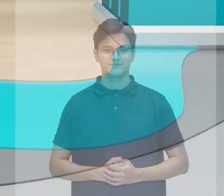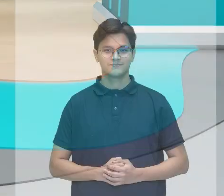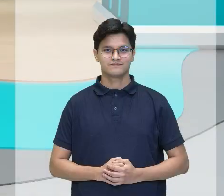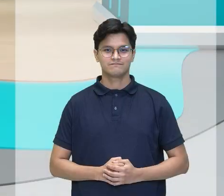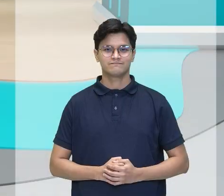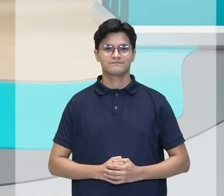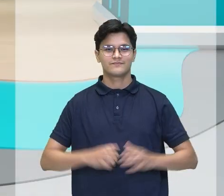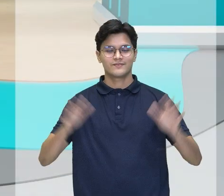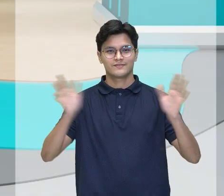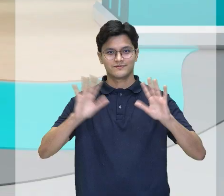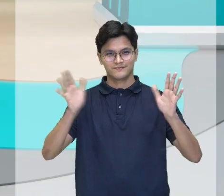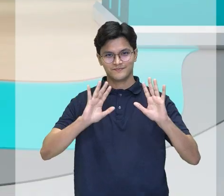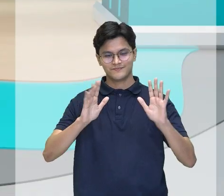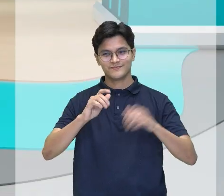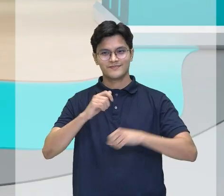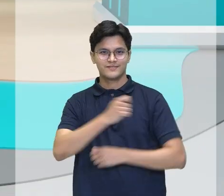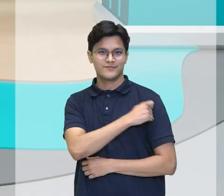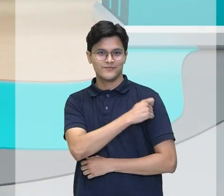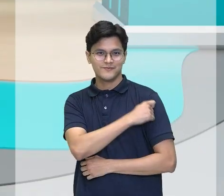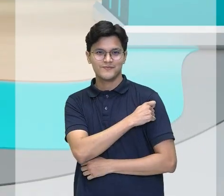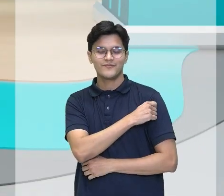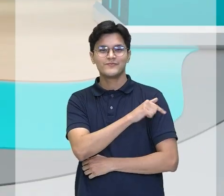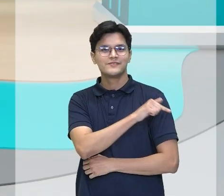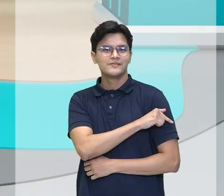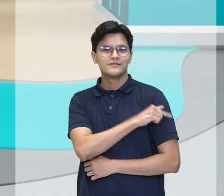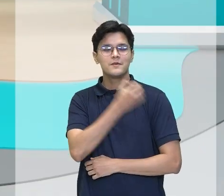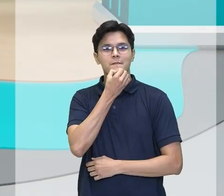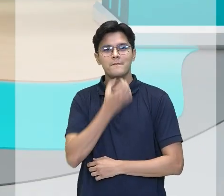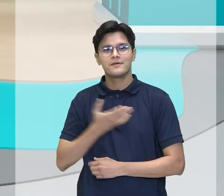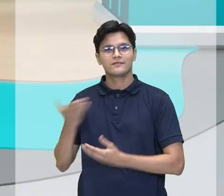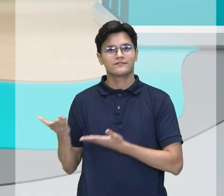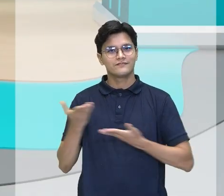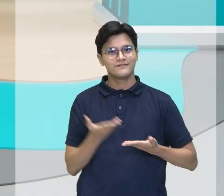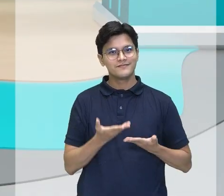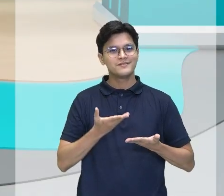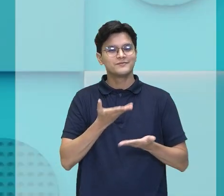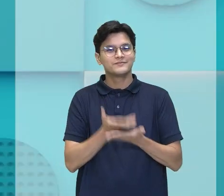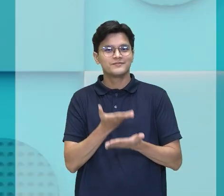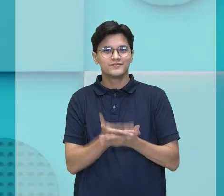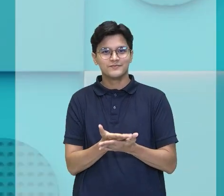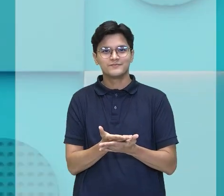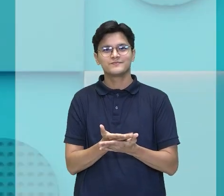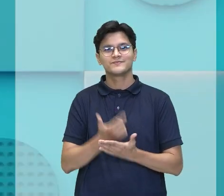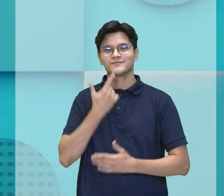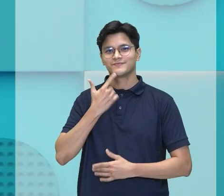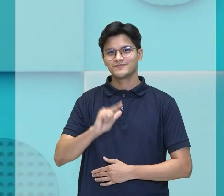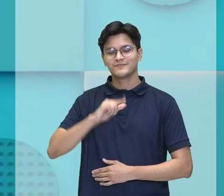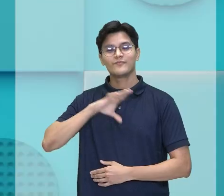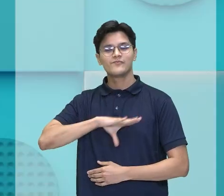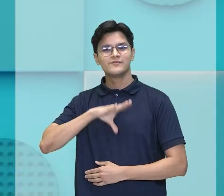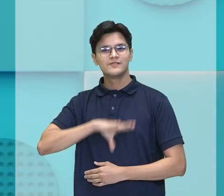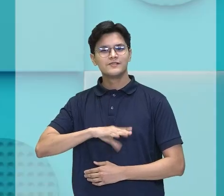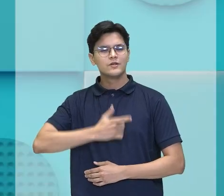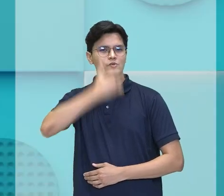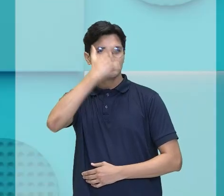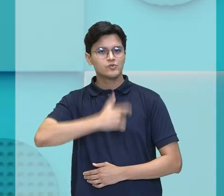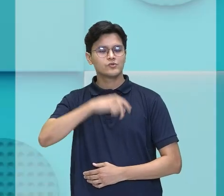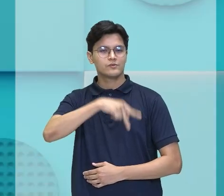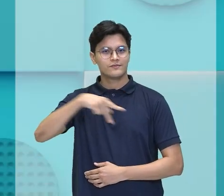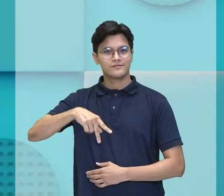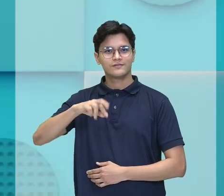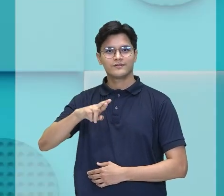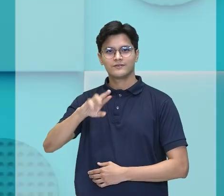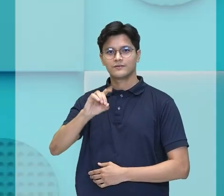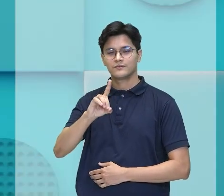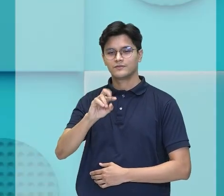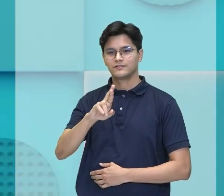Olá, alunos do 7º ano, sejam bem-vindos a mais uma aula de língua portuguesa. Eu sou o professor Rodrigo Ribeiro,